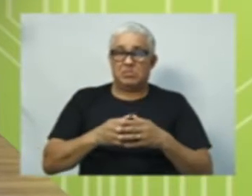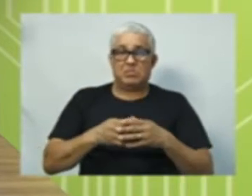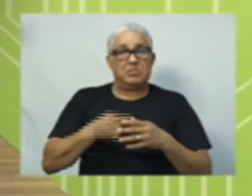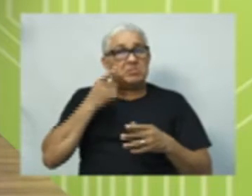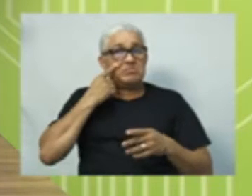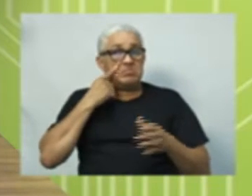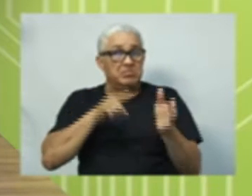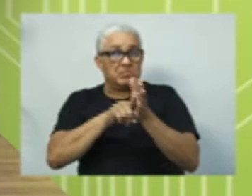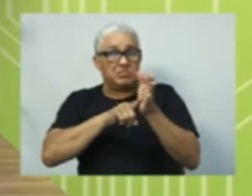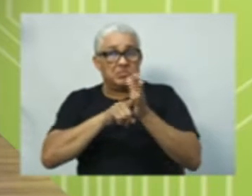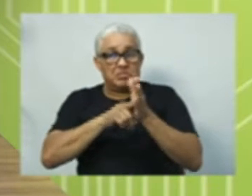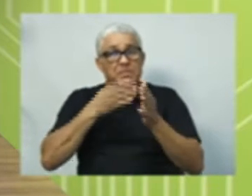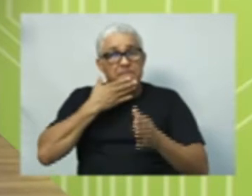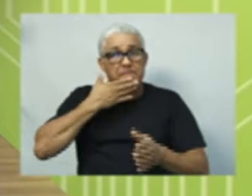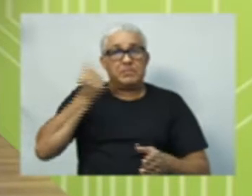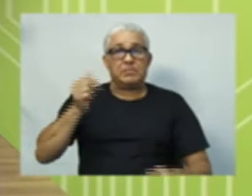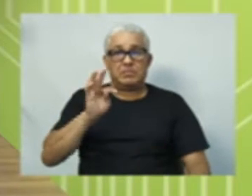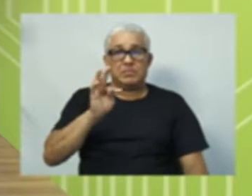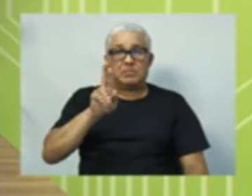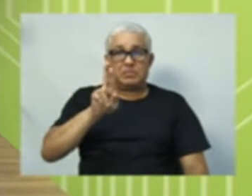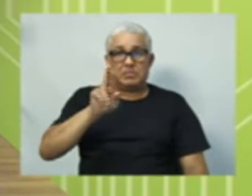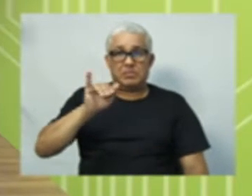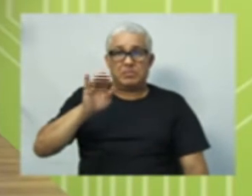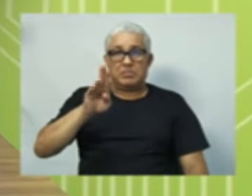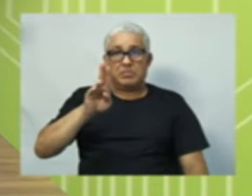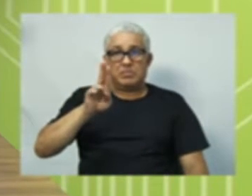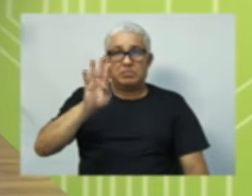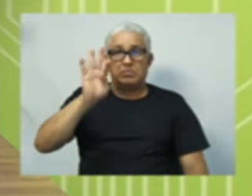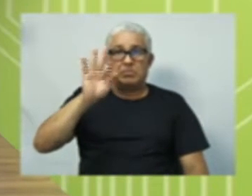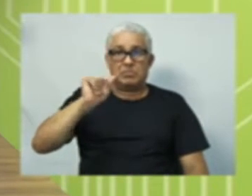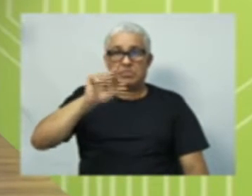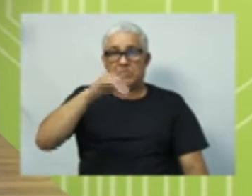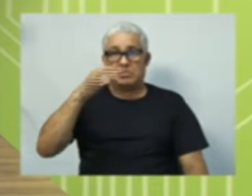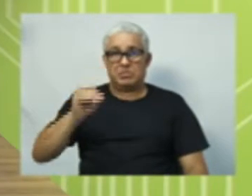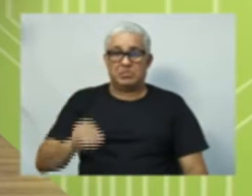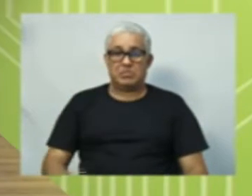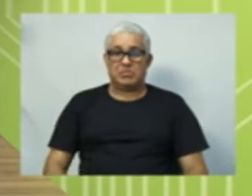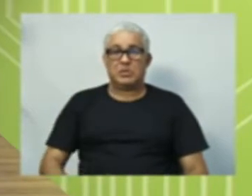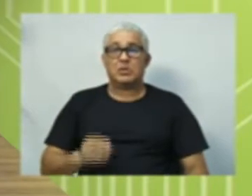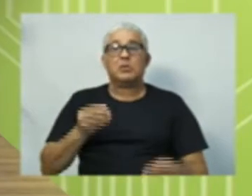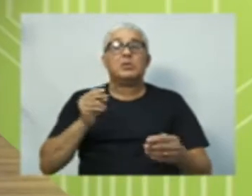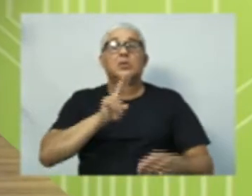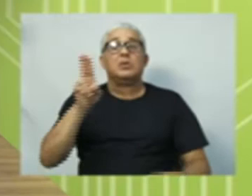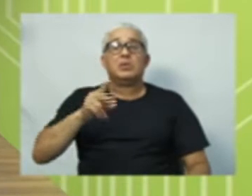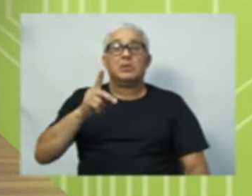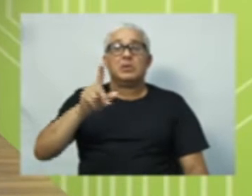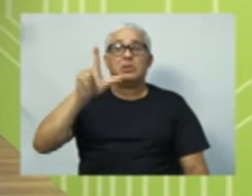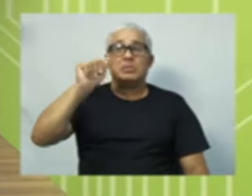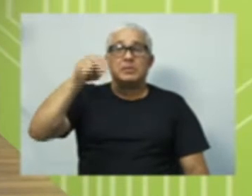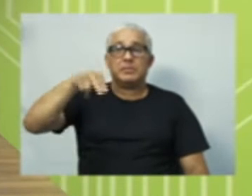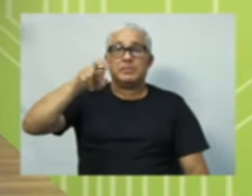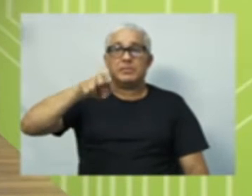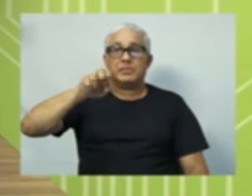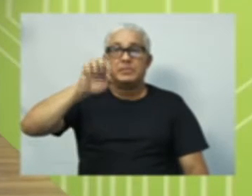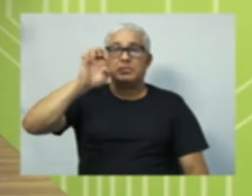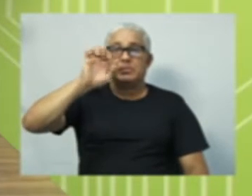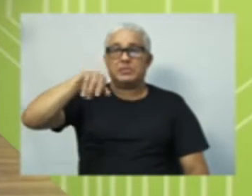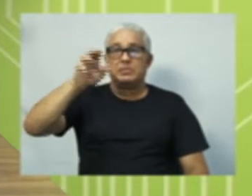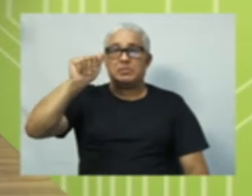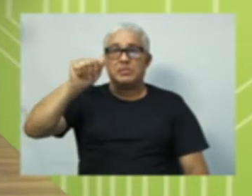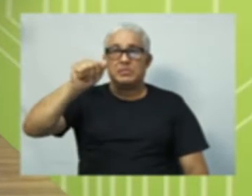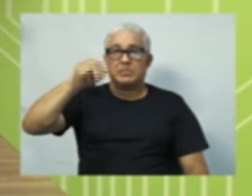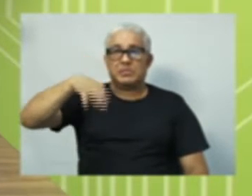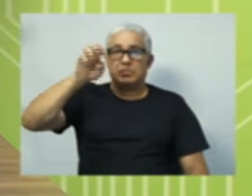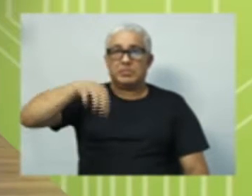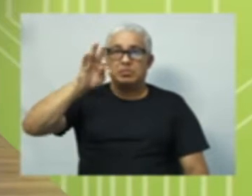de tributação para aquela empresa. Qual o nome disso? Planejamento tributário. Anotem, anotem.